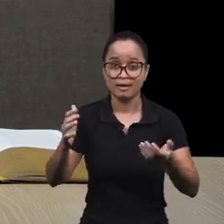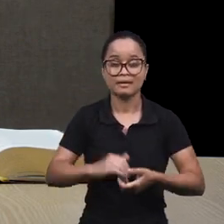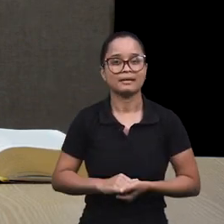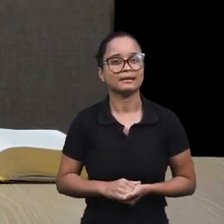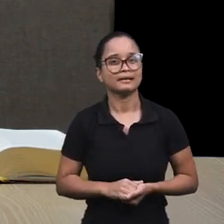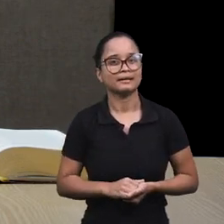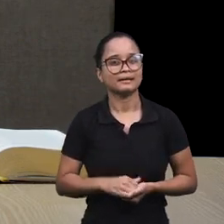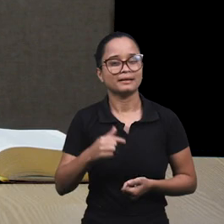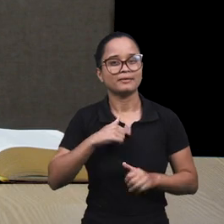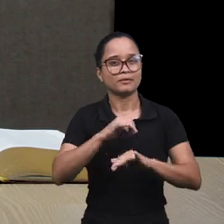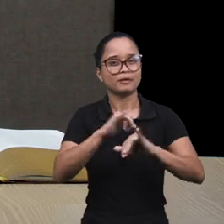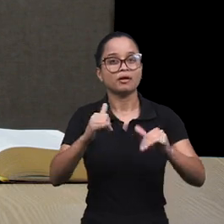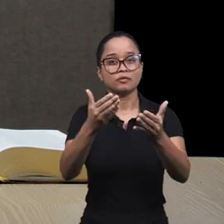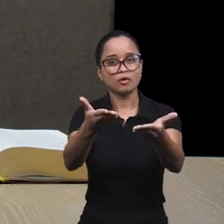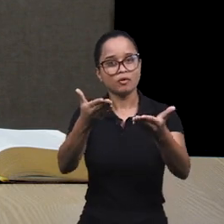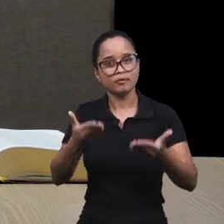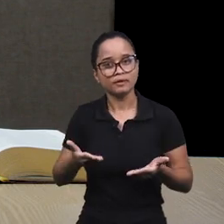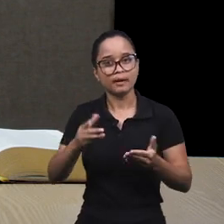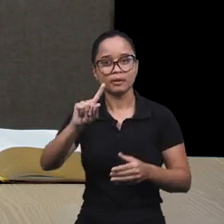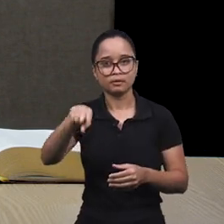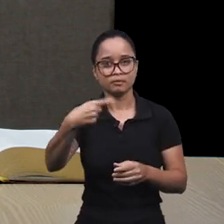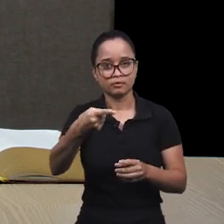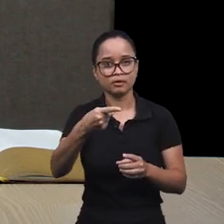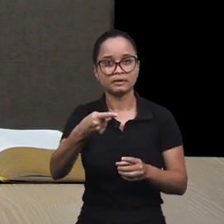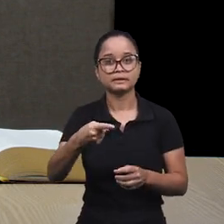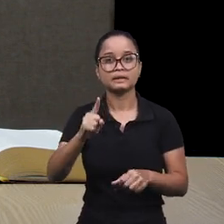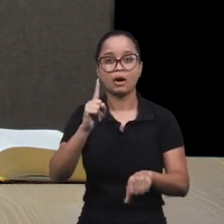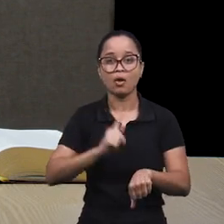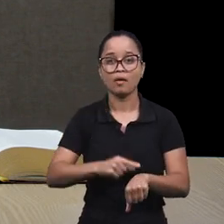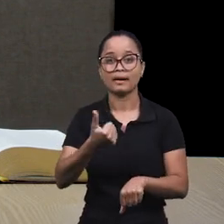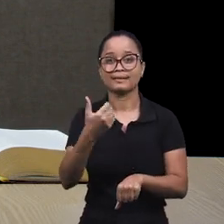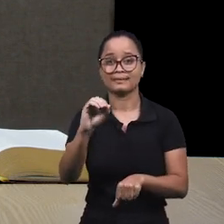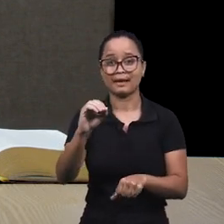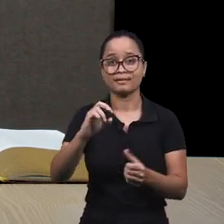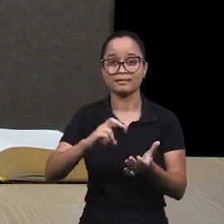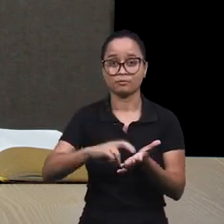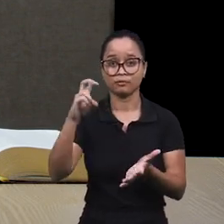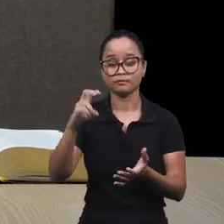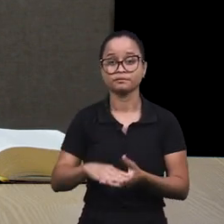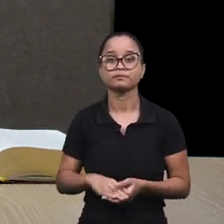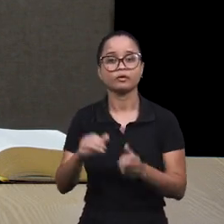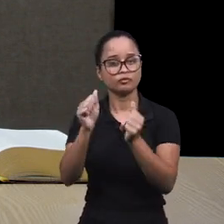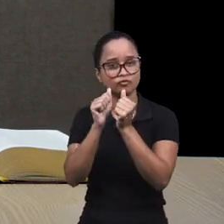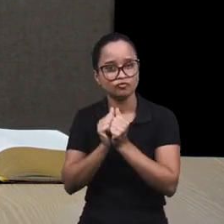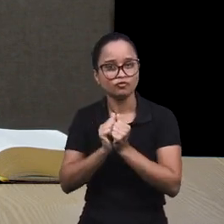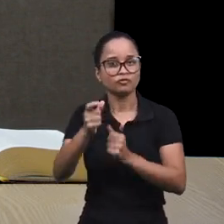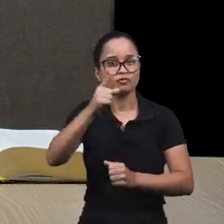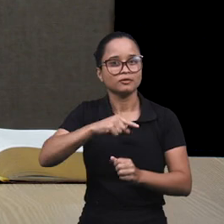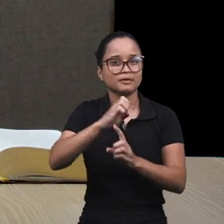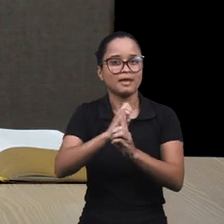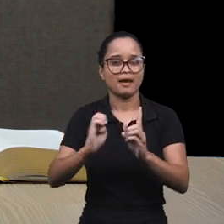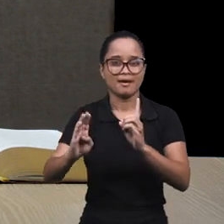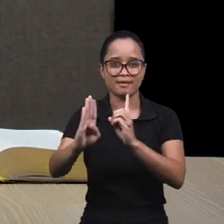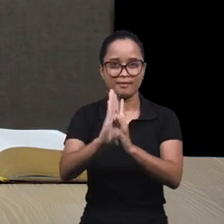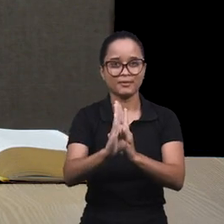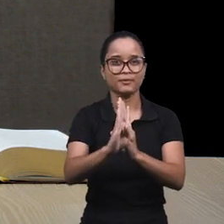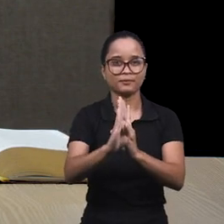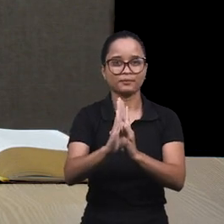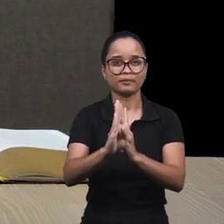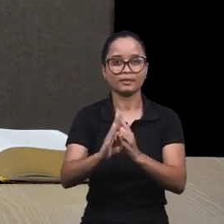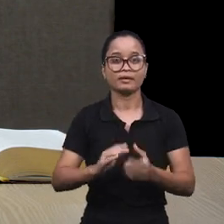e queremos dizer que você é o nosso convidado para daqui a pouco, às 10 horas da manhã, estar conosco na nossa Escola